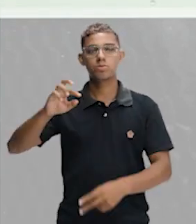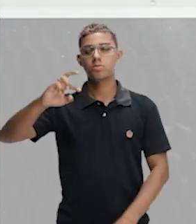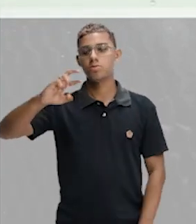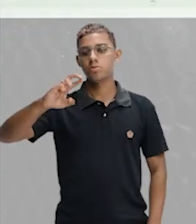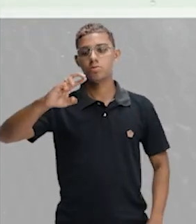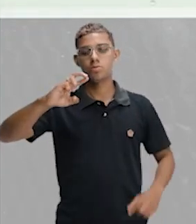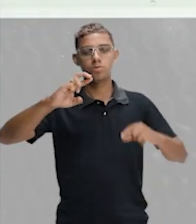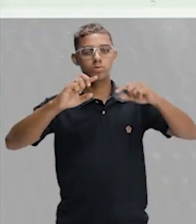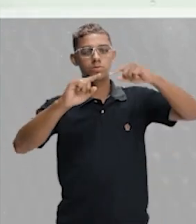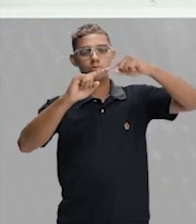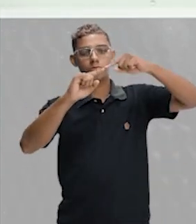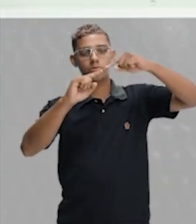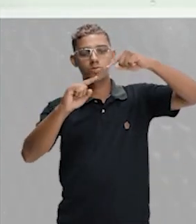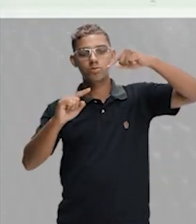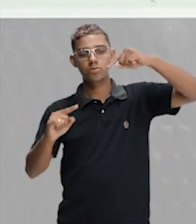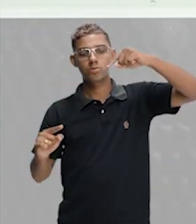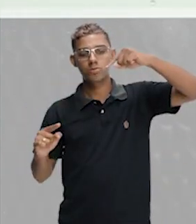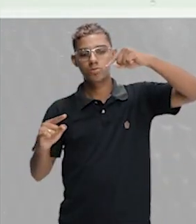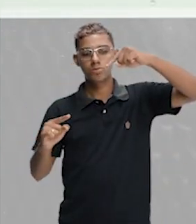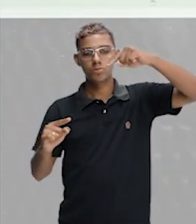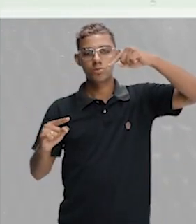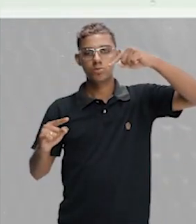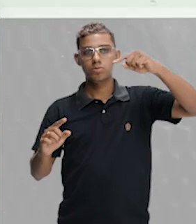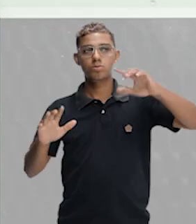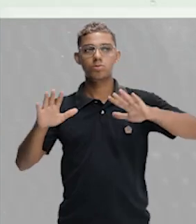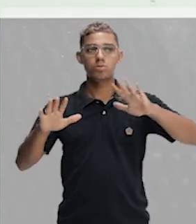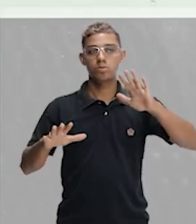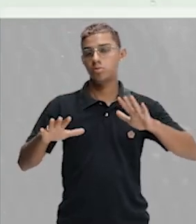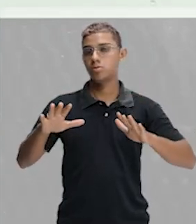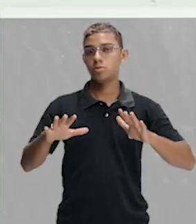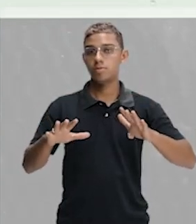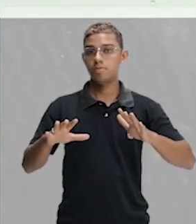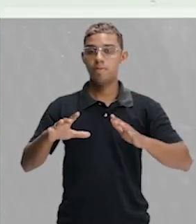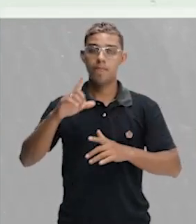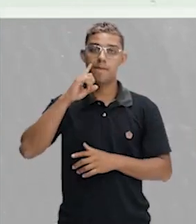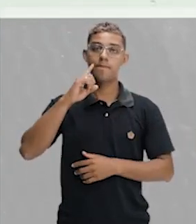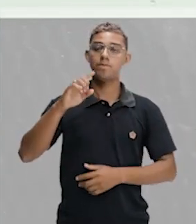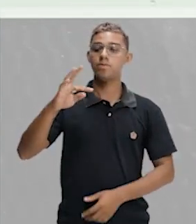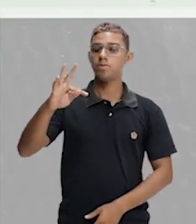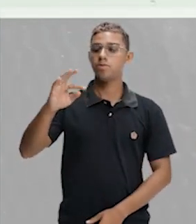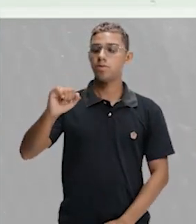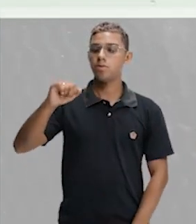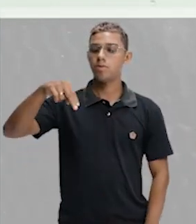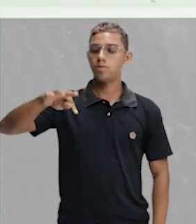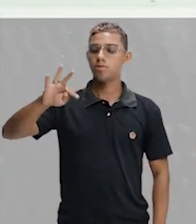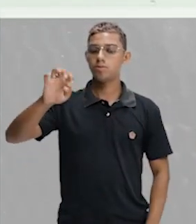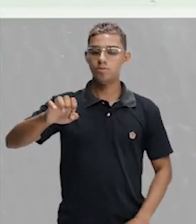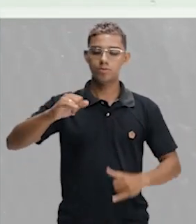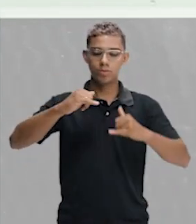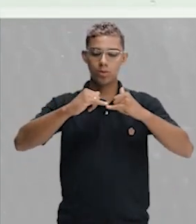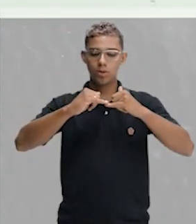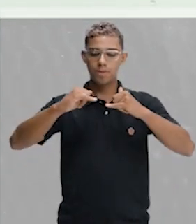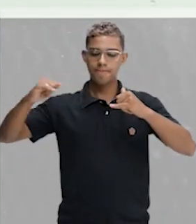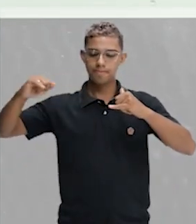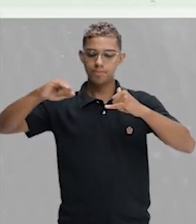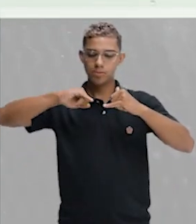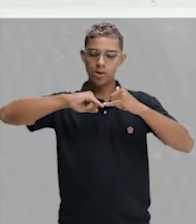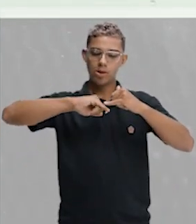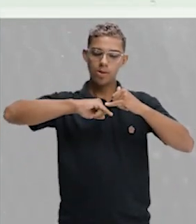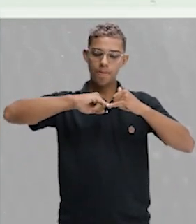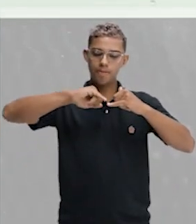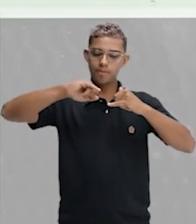é dada pela tangente desse ângulo certo então a tangente de 0 a 0 Então nesse caso aqui